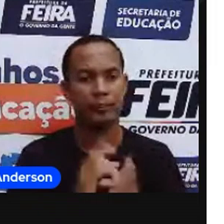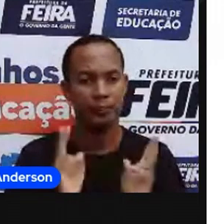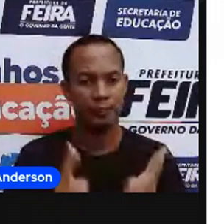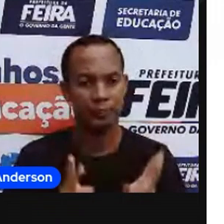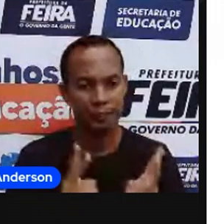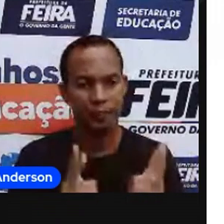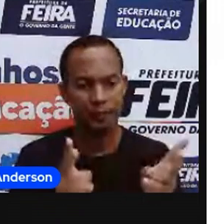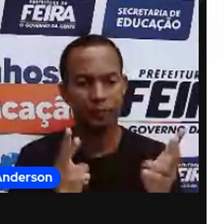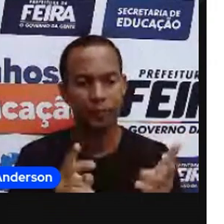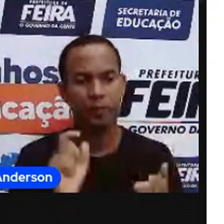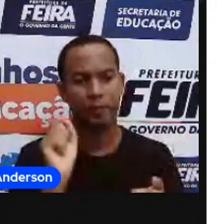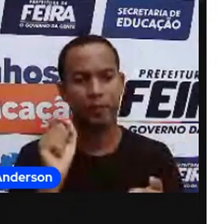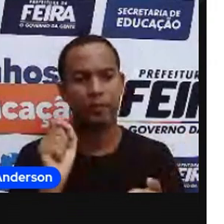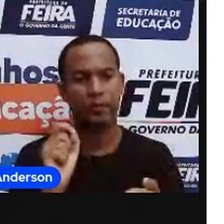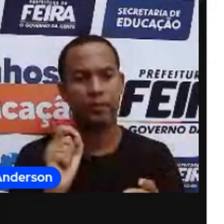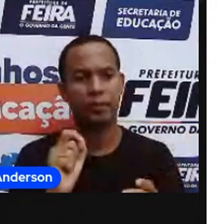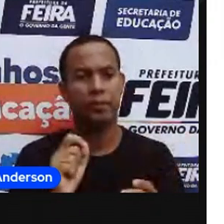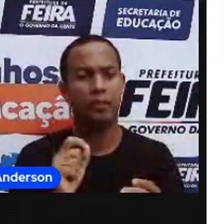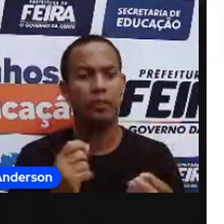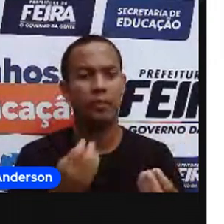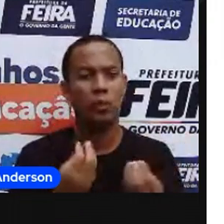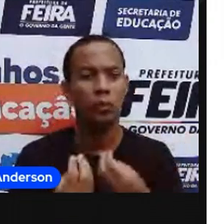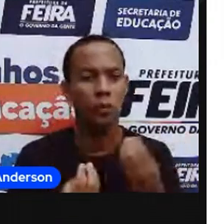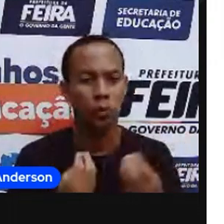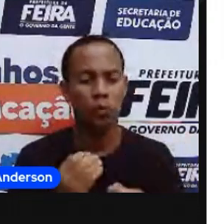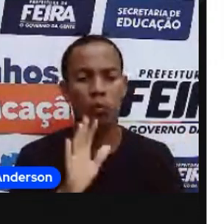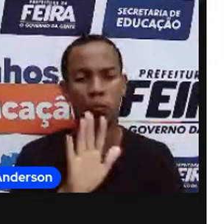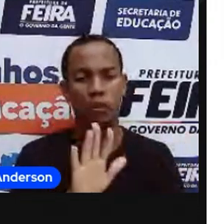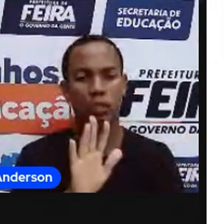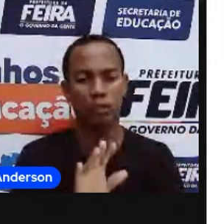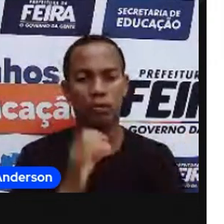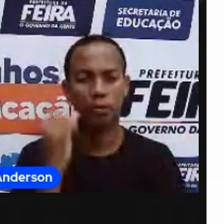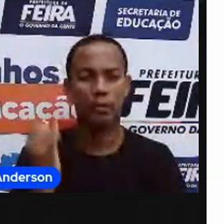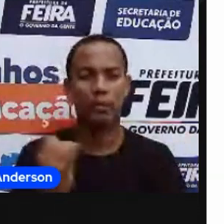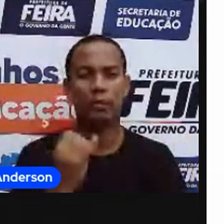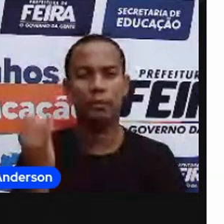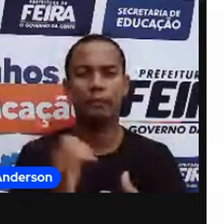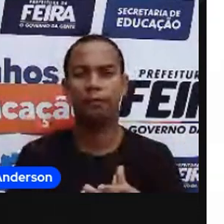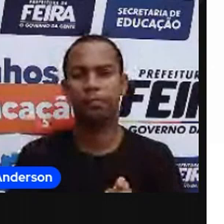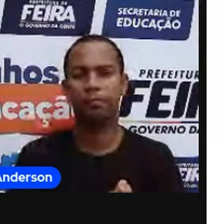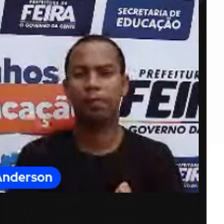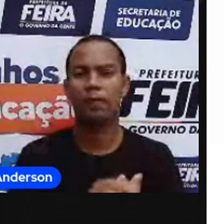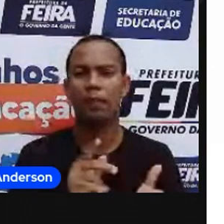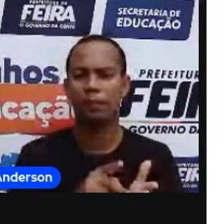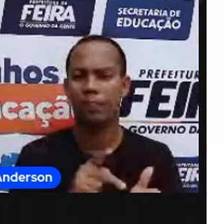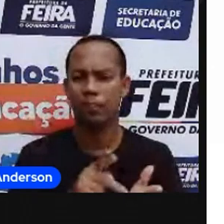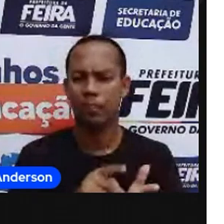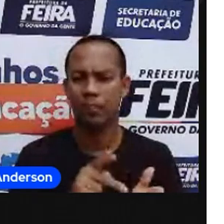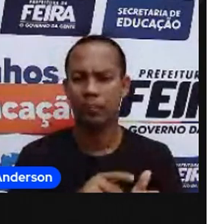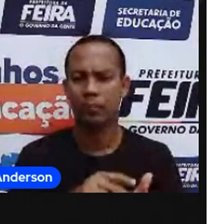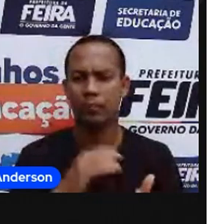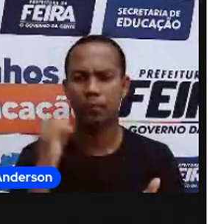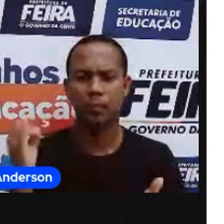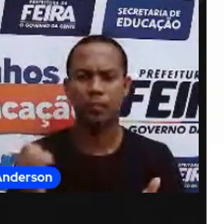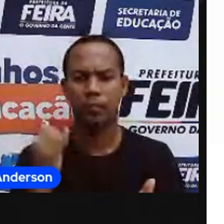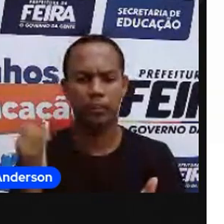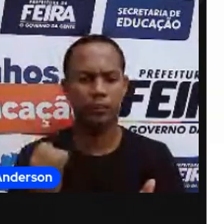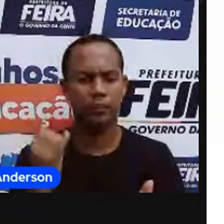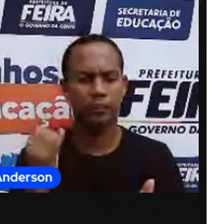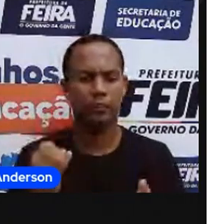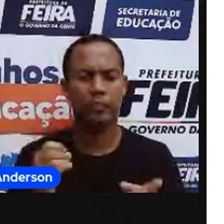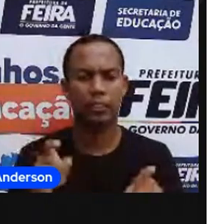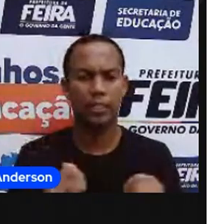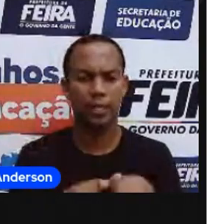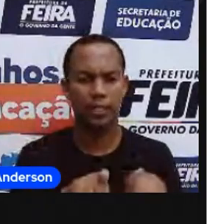quê? Respeitando este ambiente. E isso, na verdade, é importante para eles e para quem?